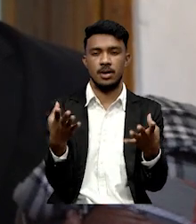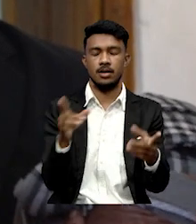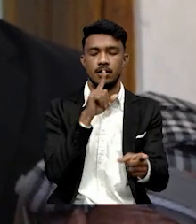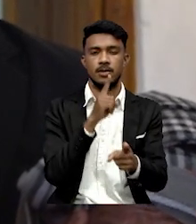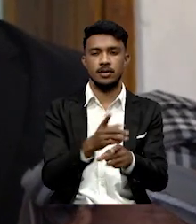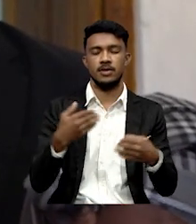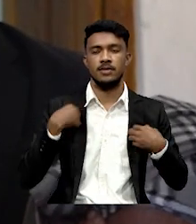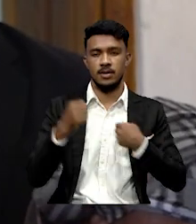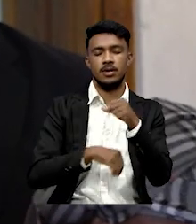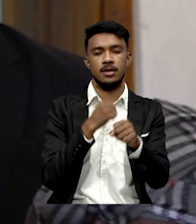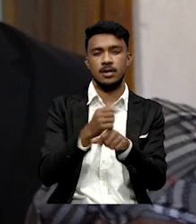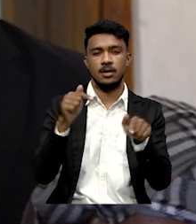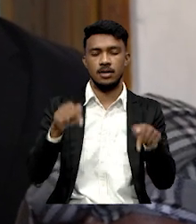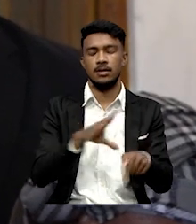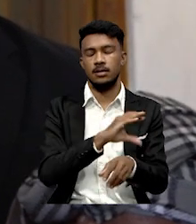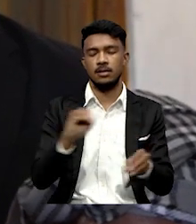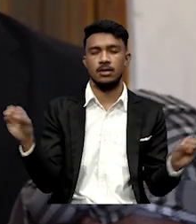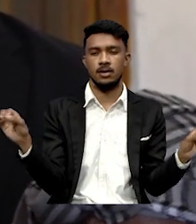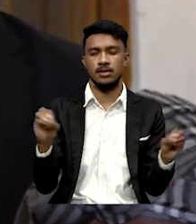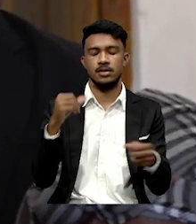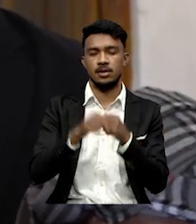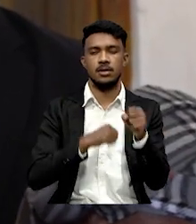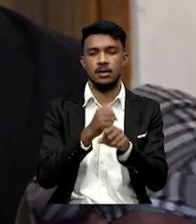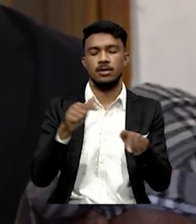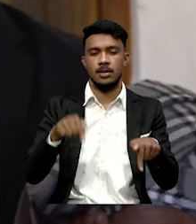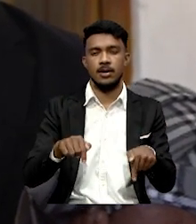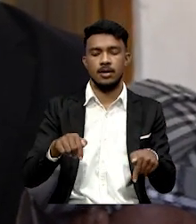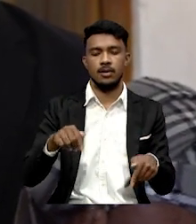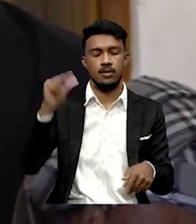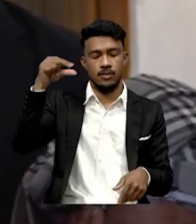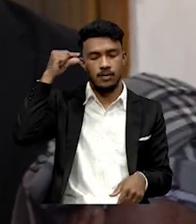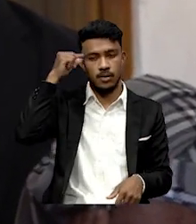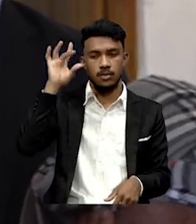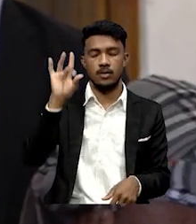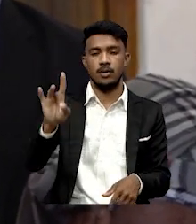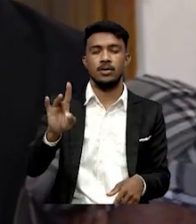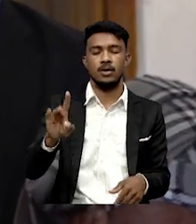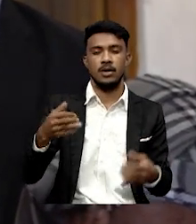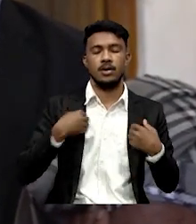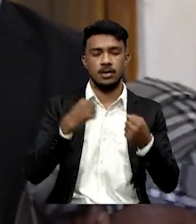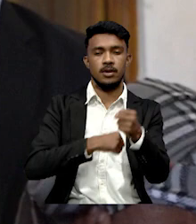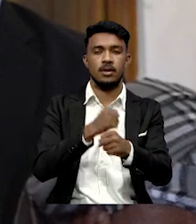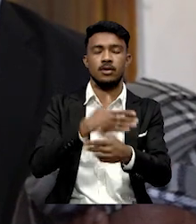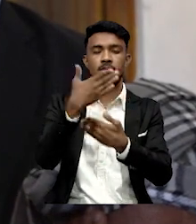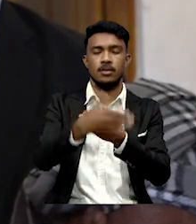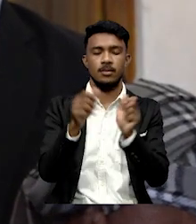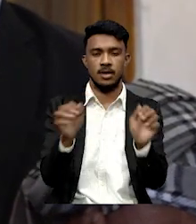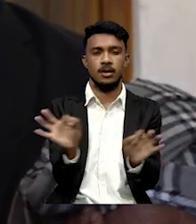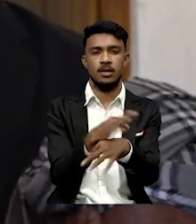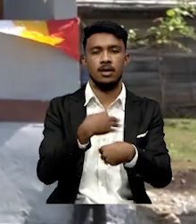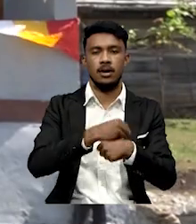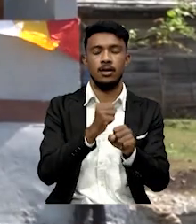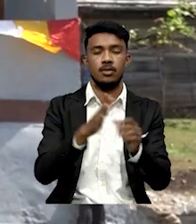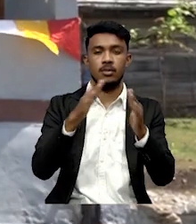ne tine dane e los tiene na rede, tanto o governo constitucional planeia tina oi mos para também atu hadia halamos uma